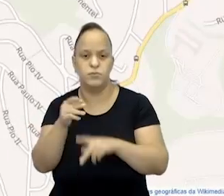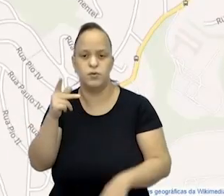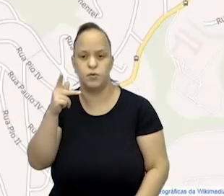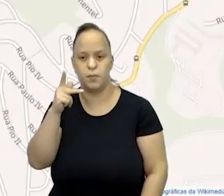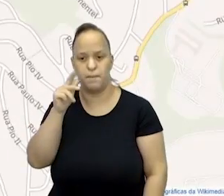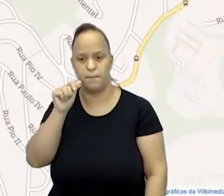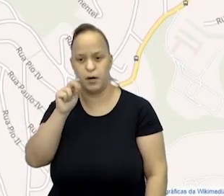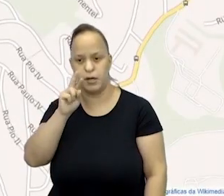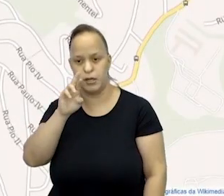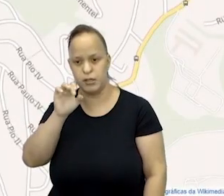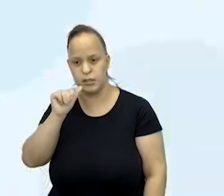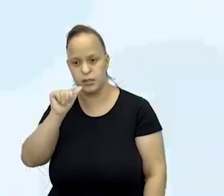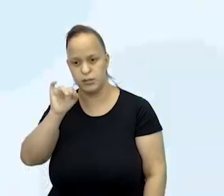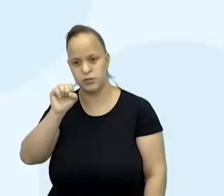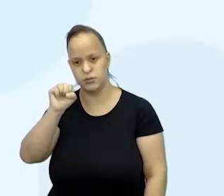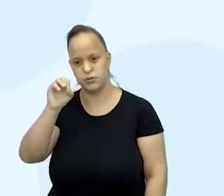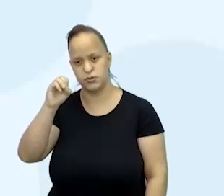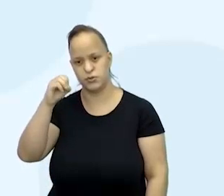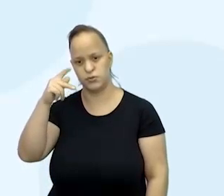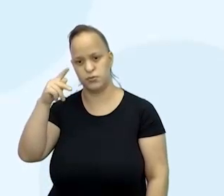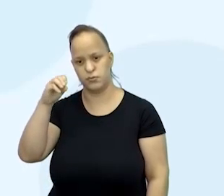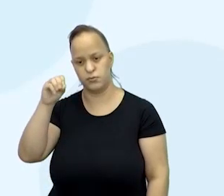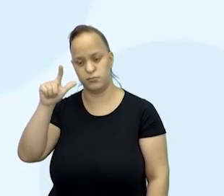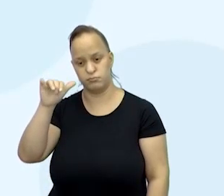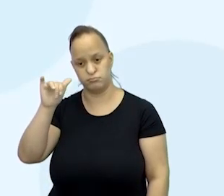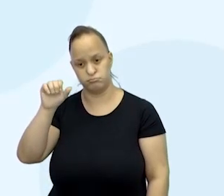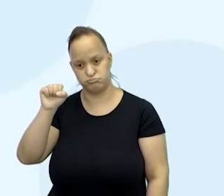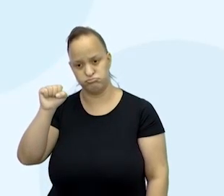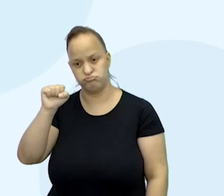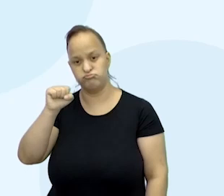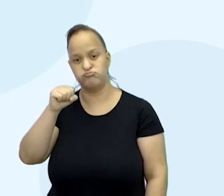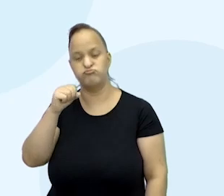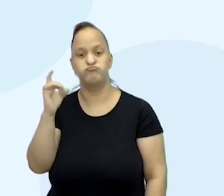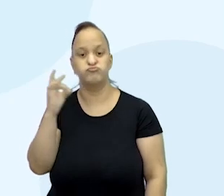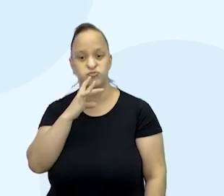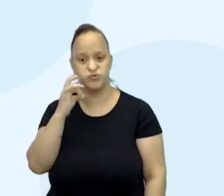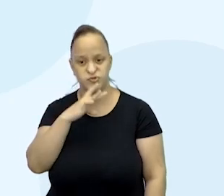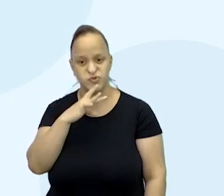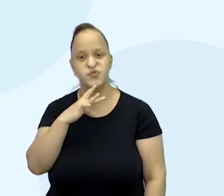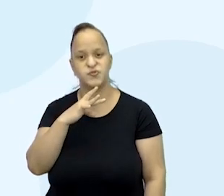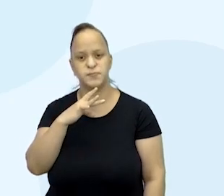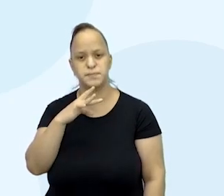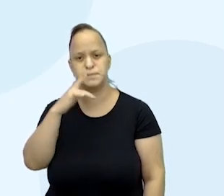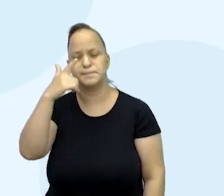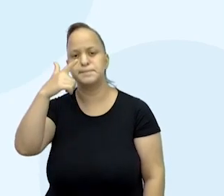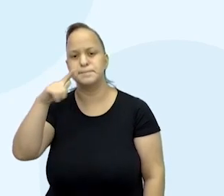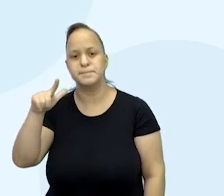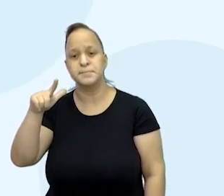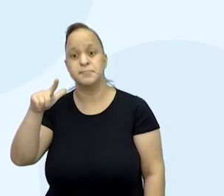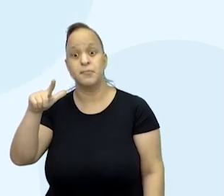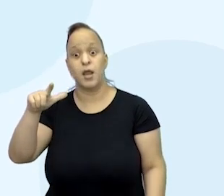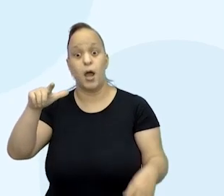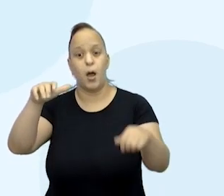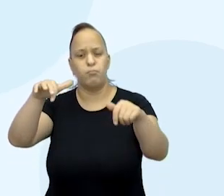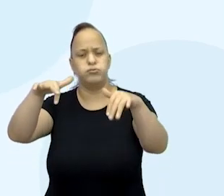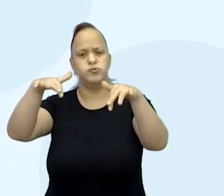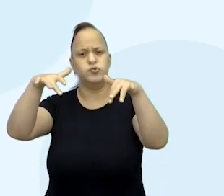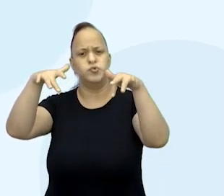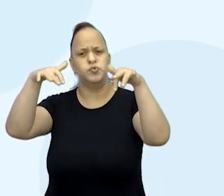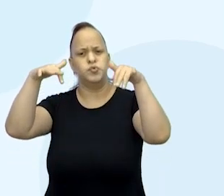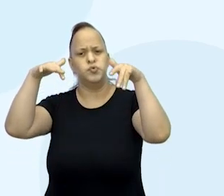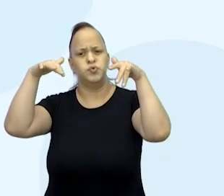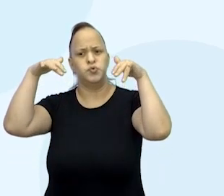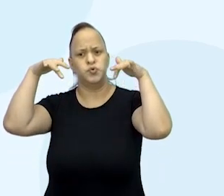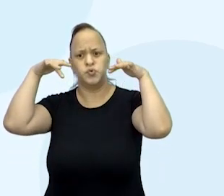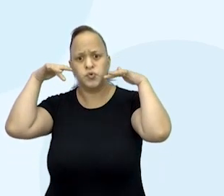no círculo. E vamos avançar aqui. Vocês conseguem ver o tamanho de Paraisópolis. Olha o